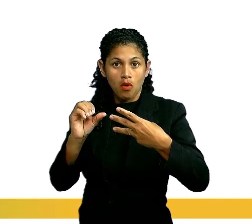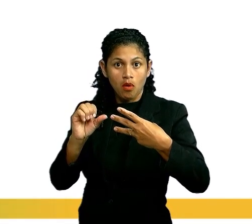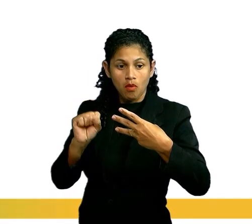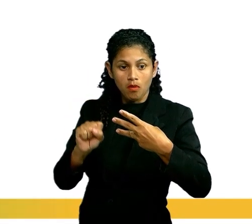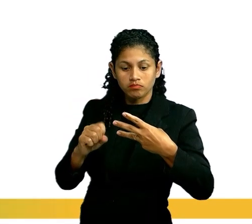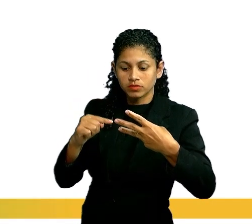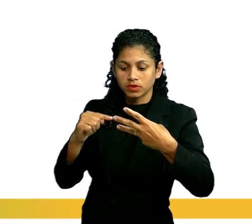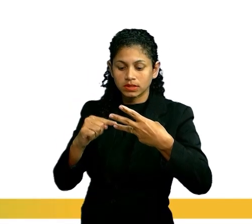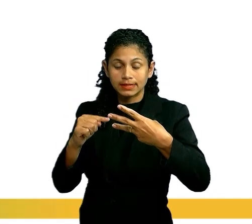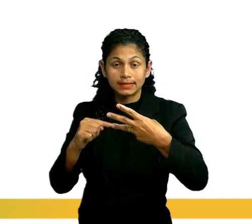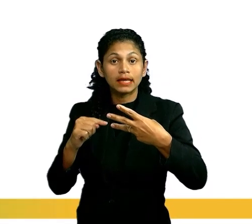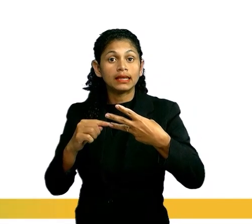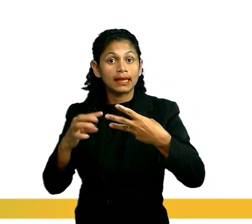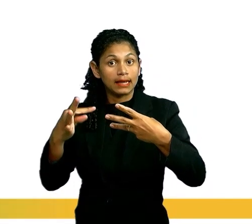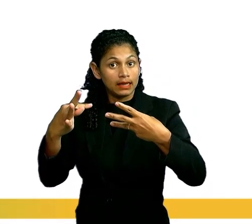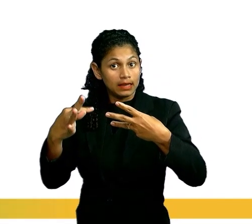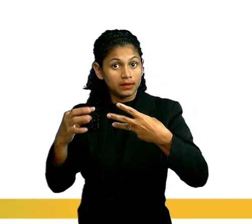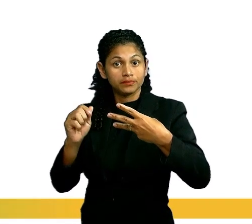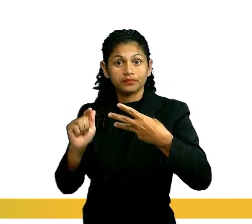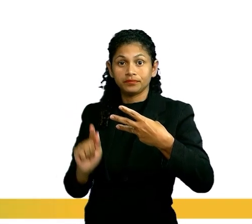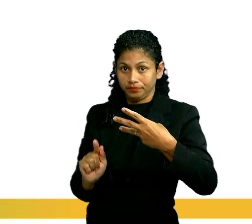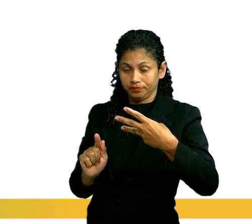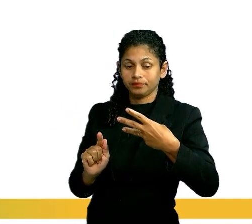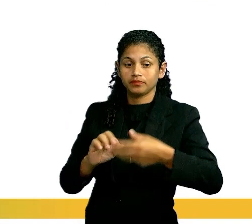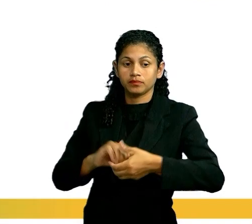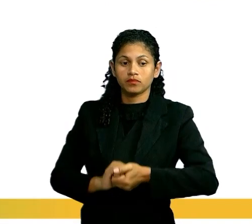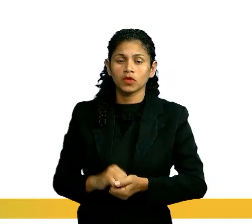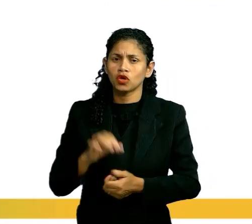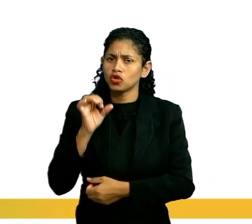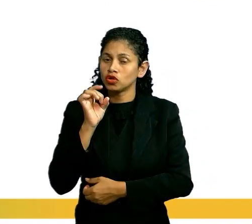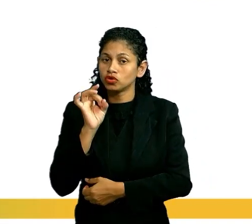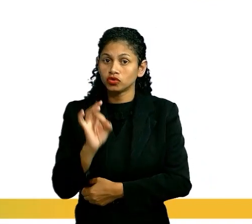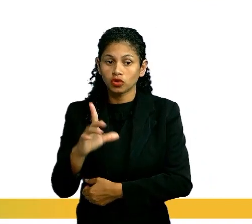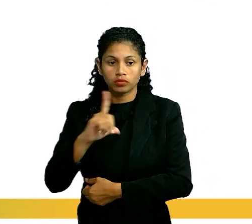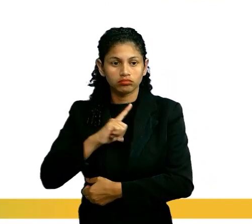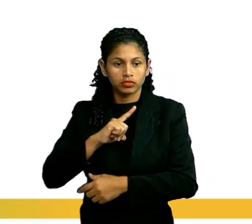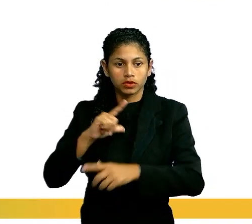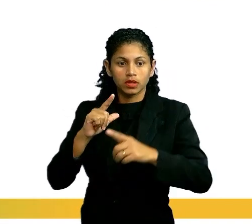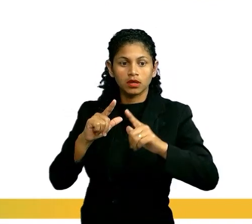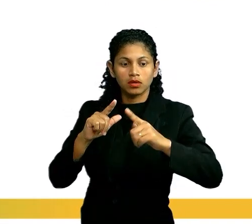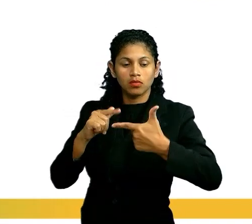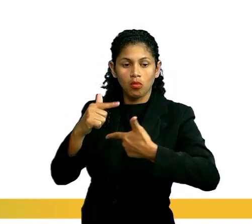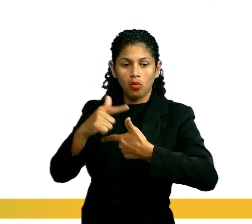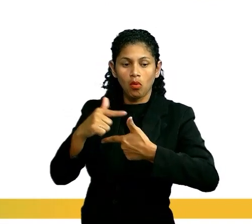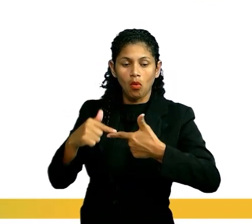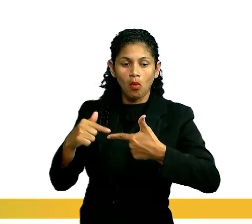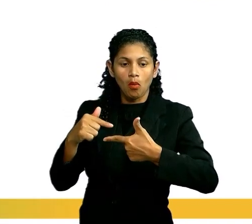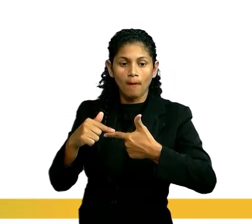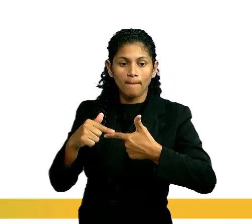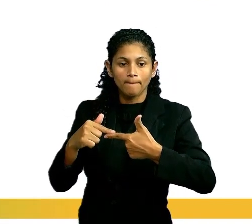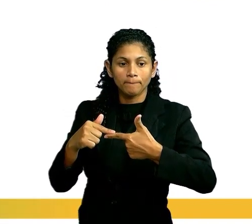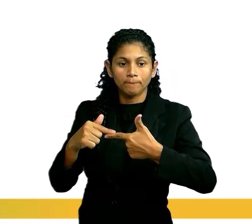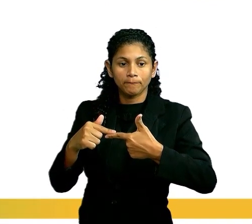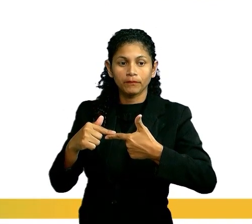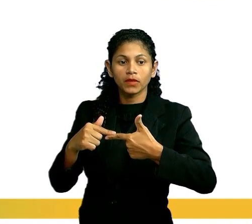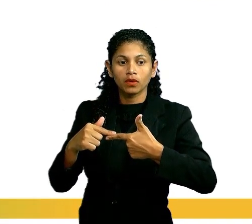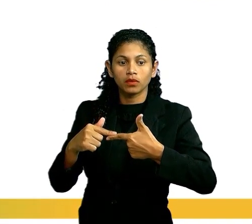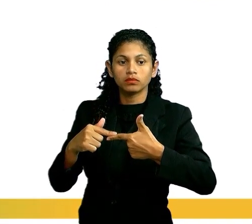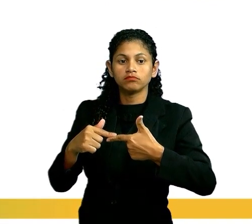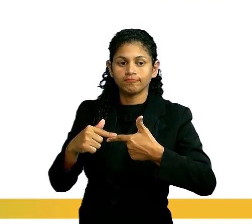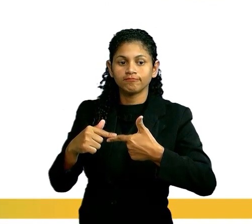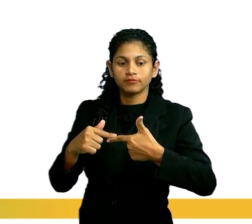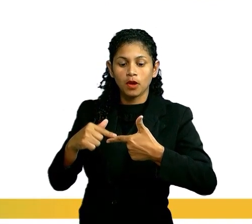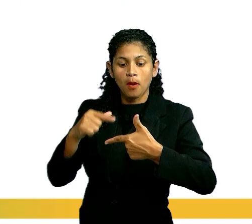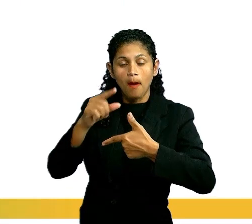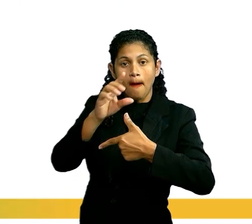uma coisa. Só vai ter seno, cosseno e tangente para esses ângulos aqui, ó, alfa e beta, e não